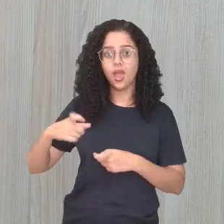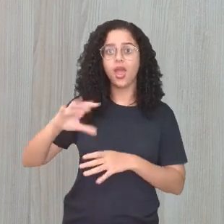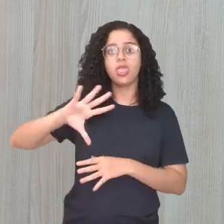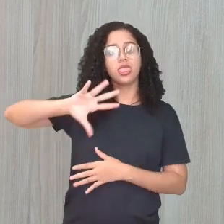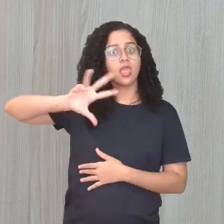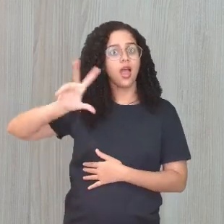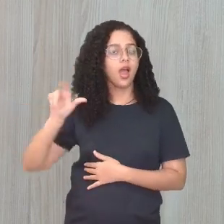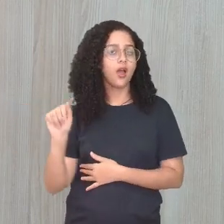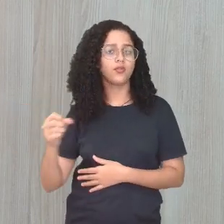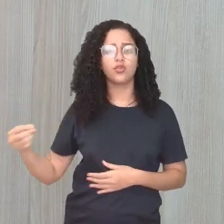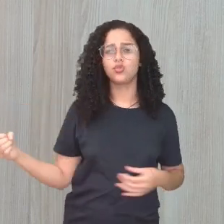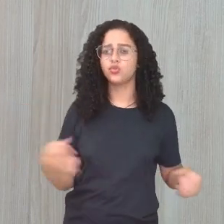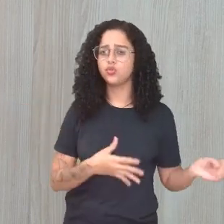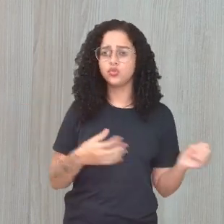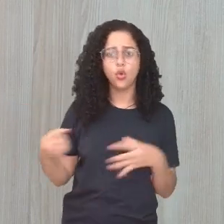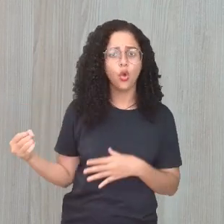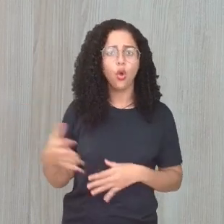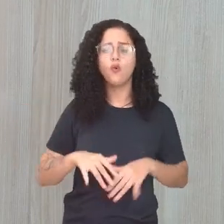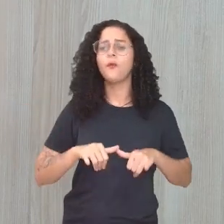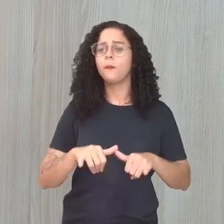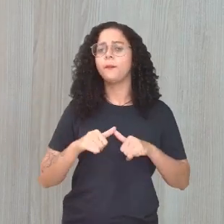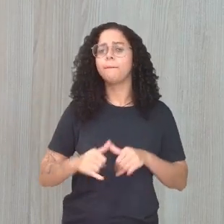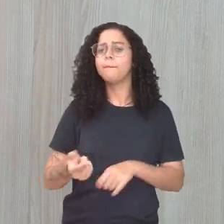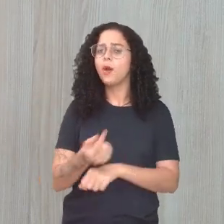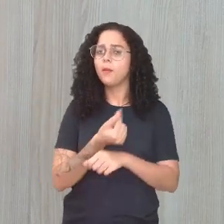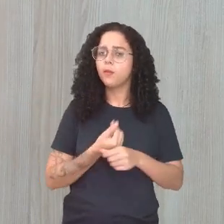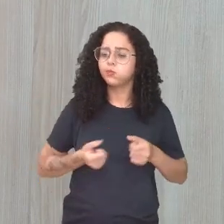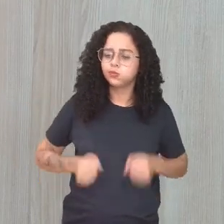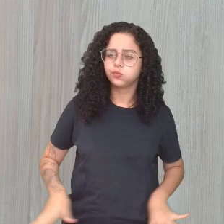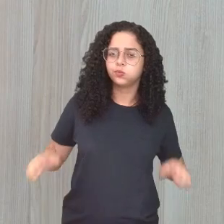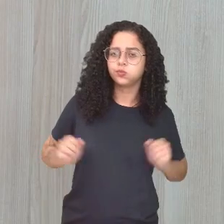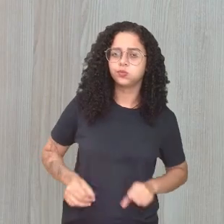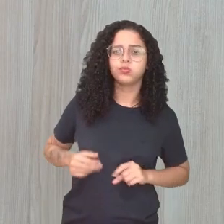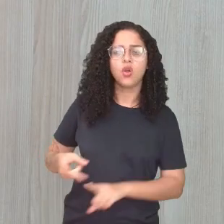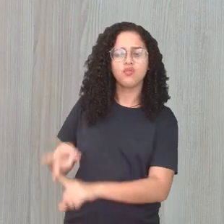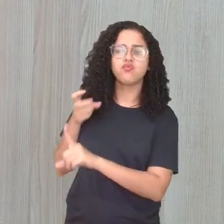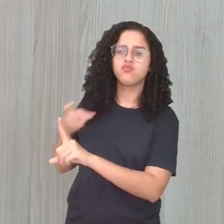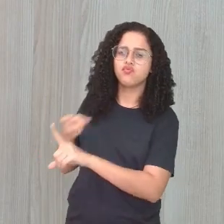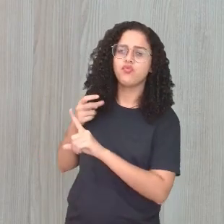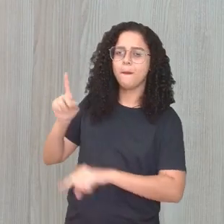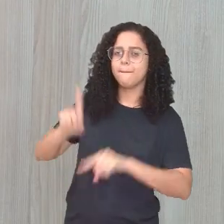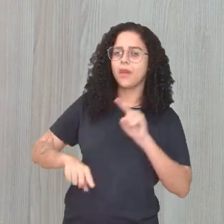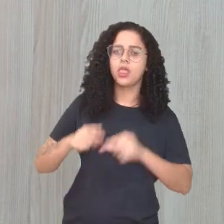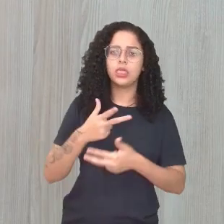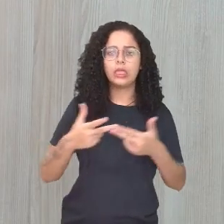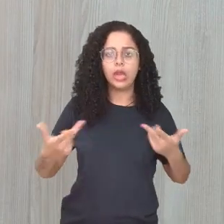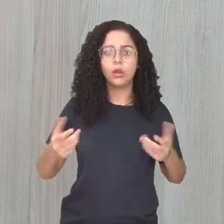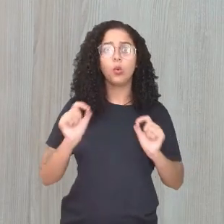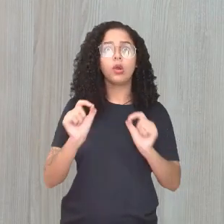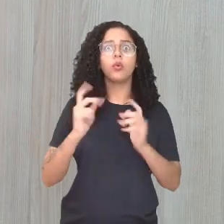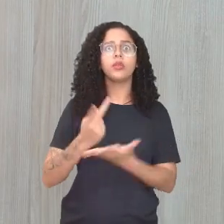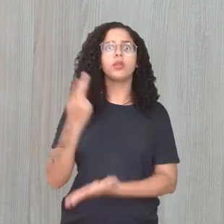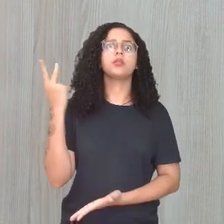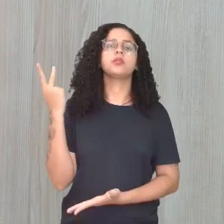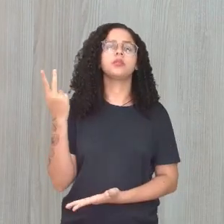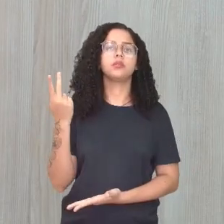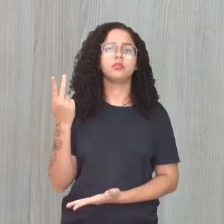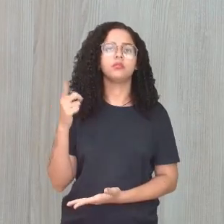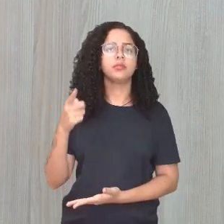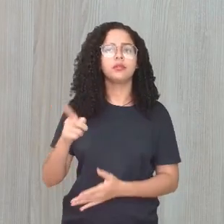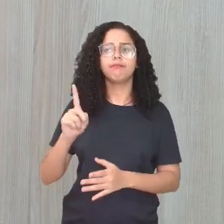né, de novos mercados consumidores, de extrair matéria-prima, o que é que acontece? Né, isso foi